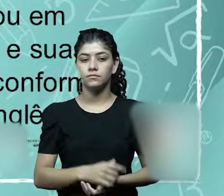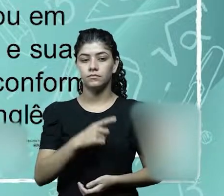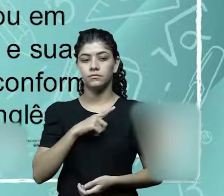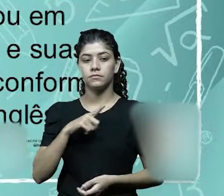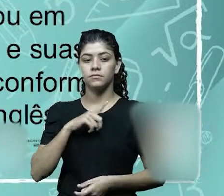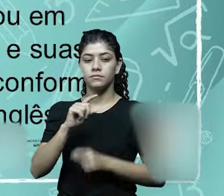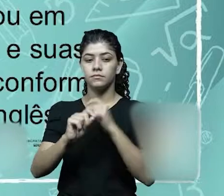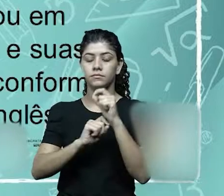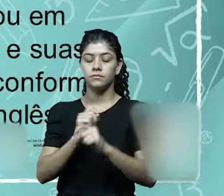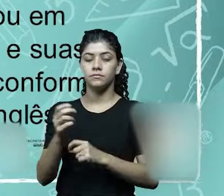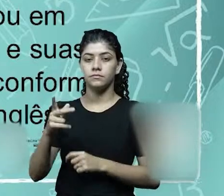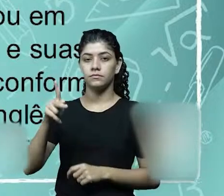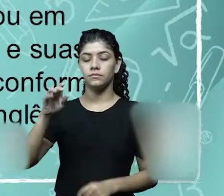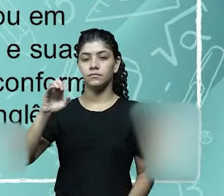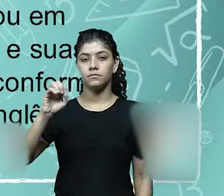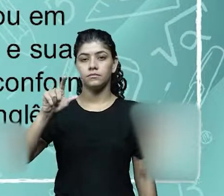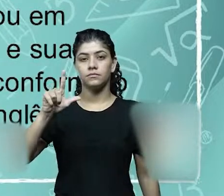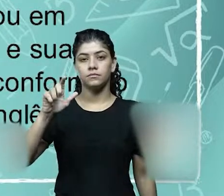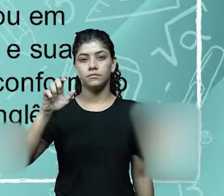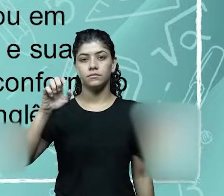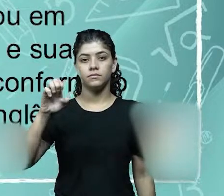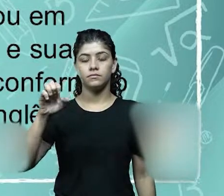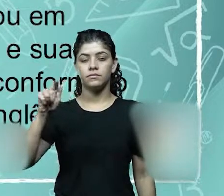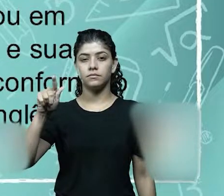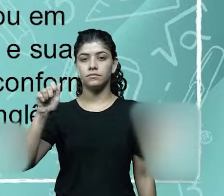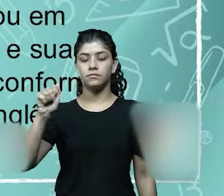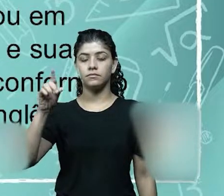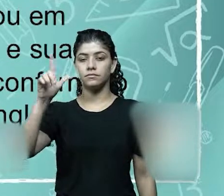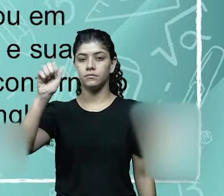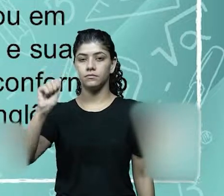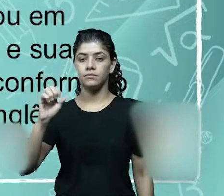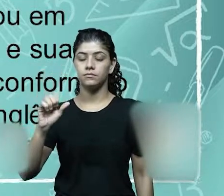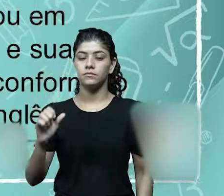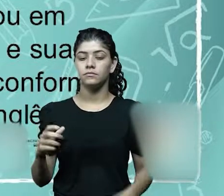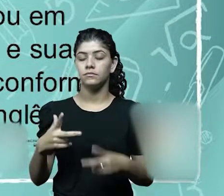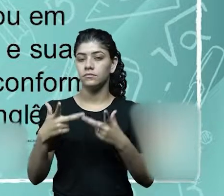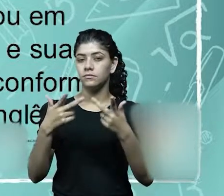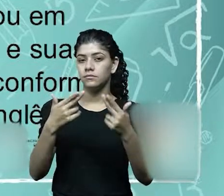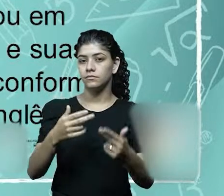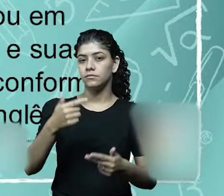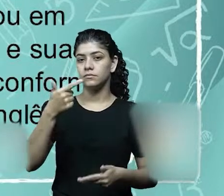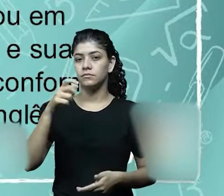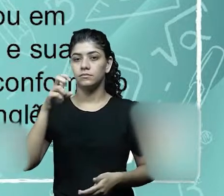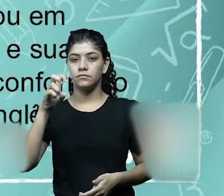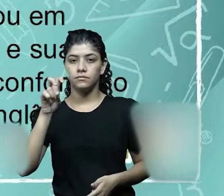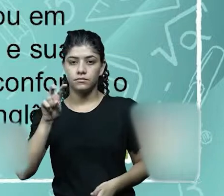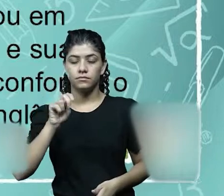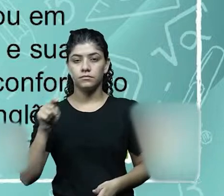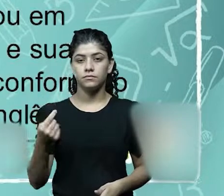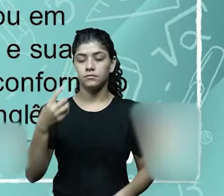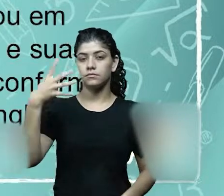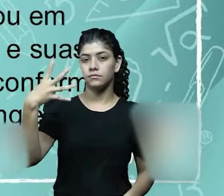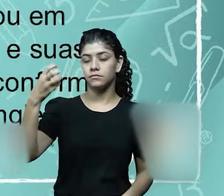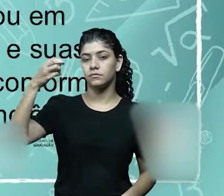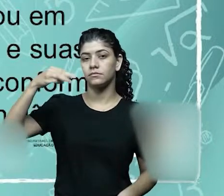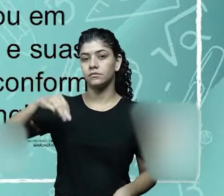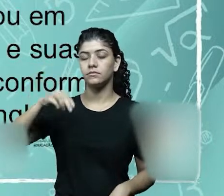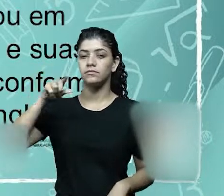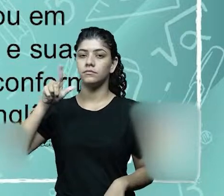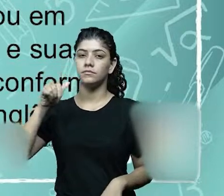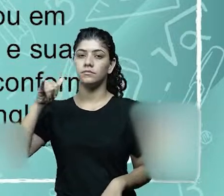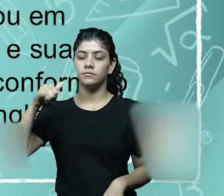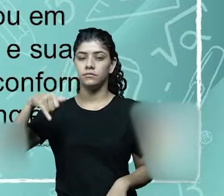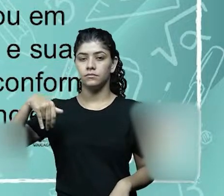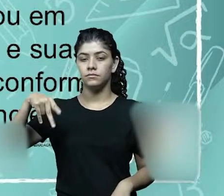né, uma polegada é igual a 25,4 milímetros e 5 polegadas. Aí você